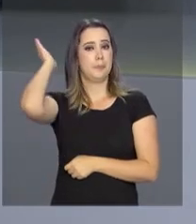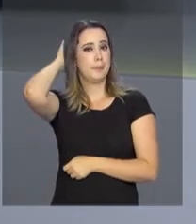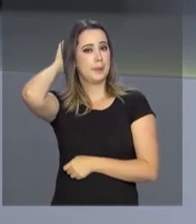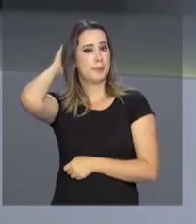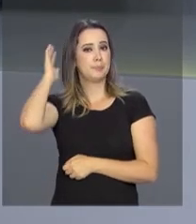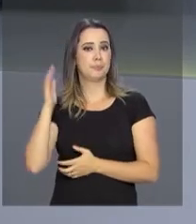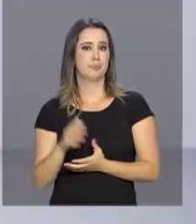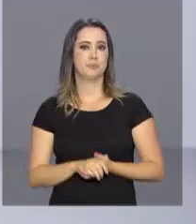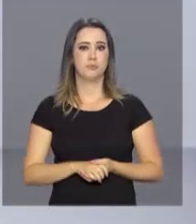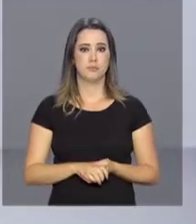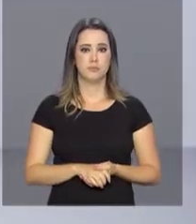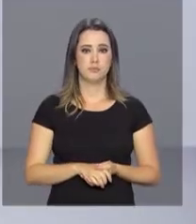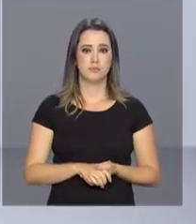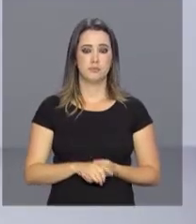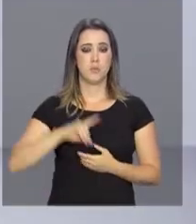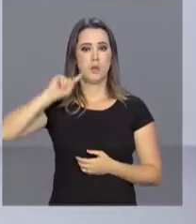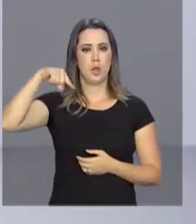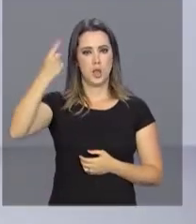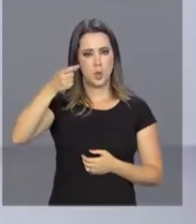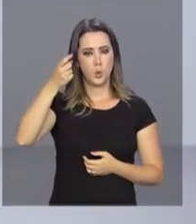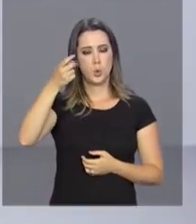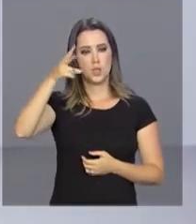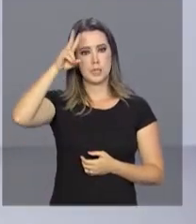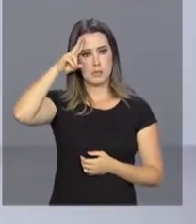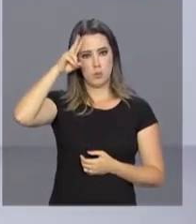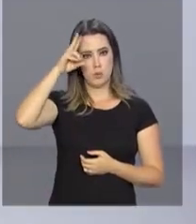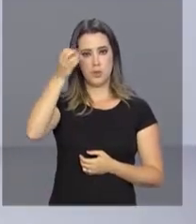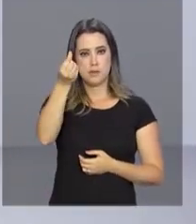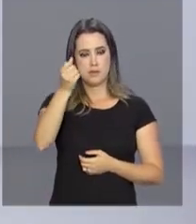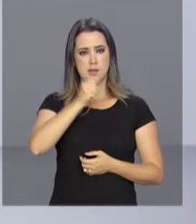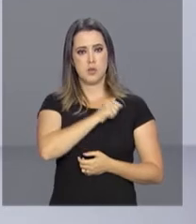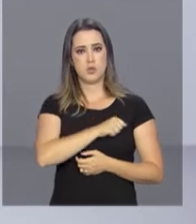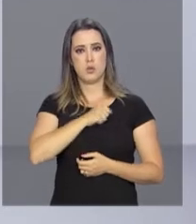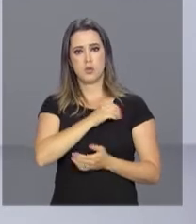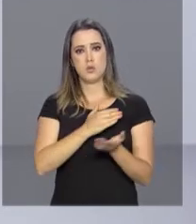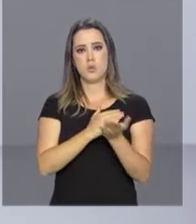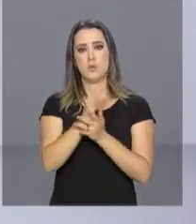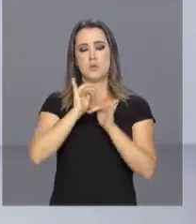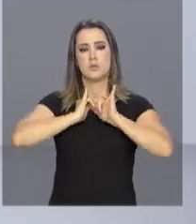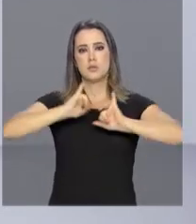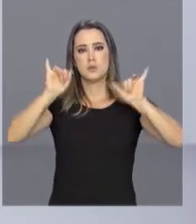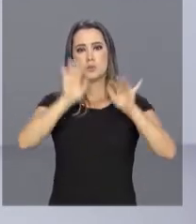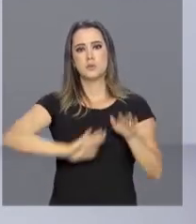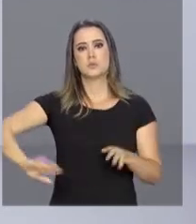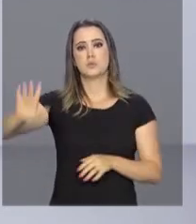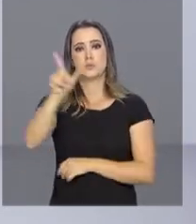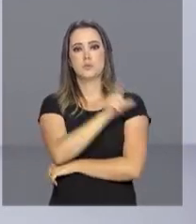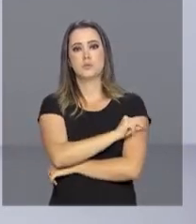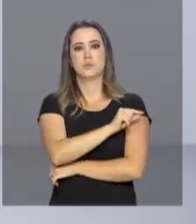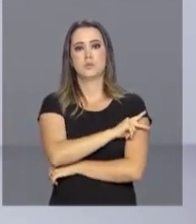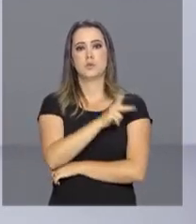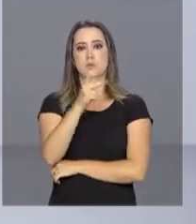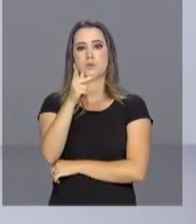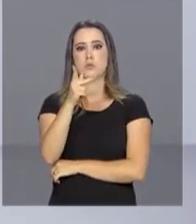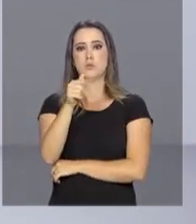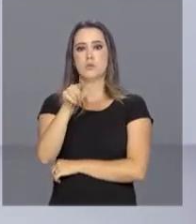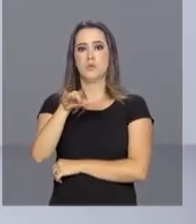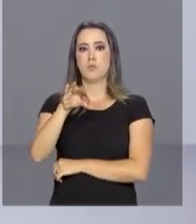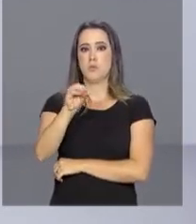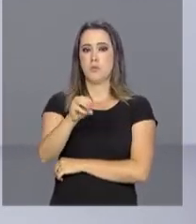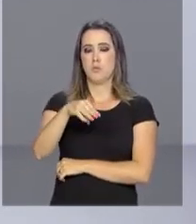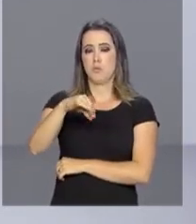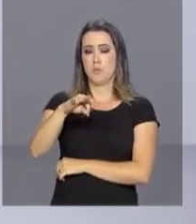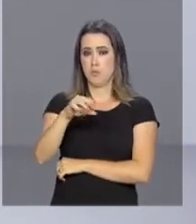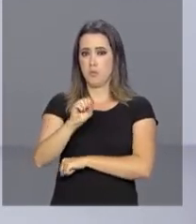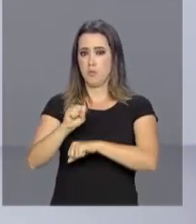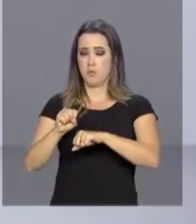Pará. Na próxima segunda-feira, 6 de agosto, começa a campanha nacional de vacinação contra a poliomielite